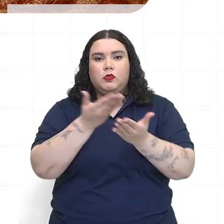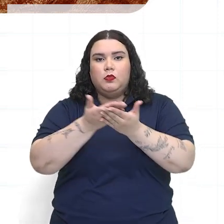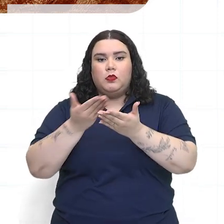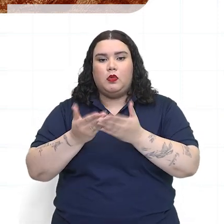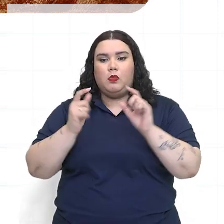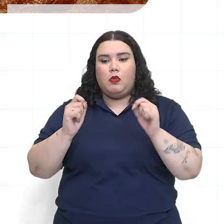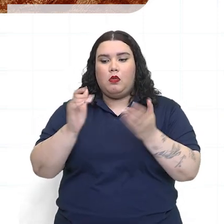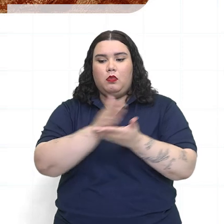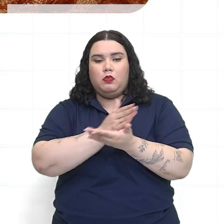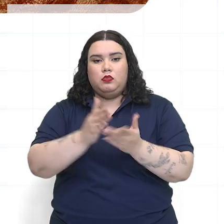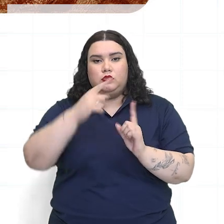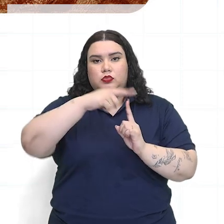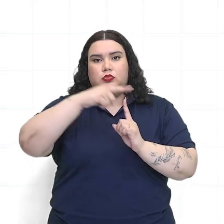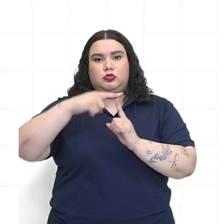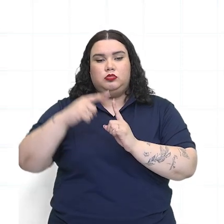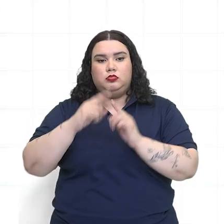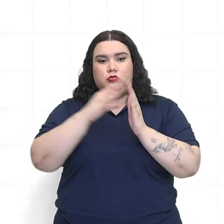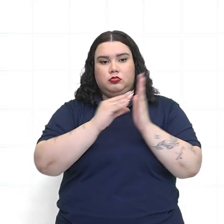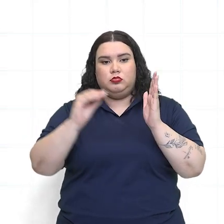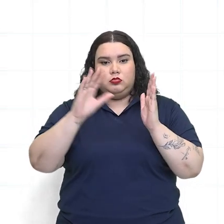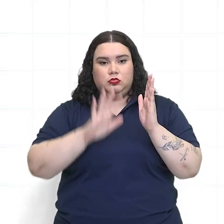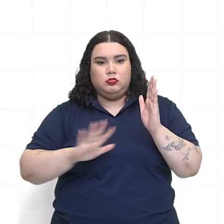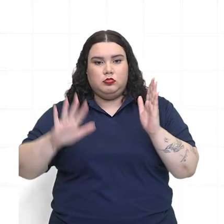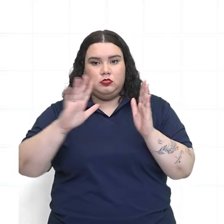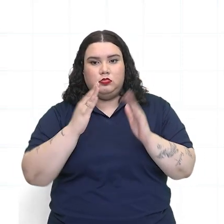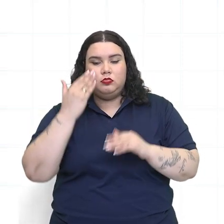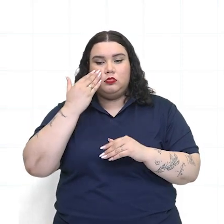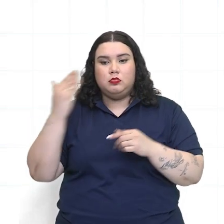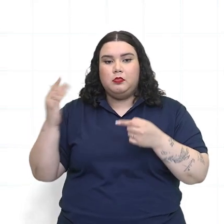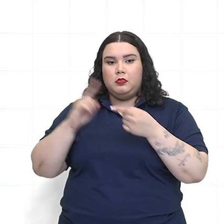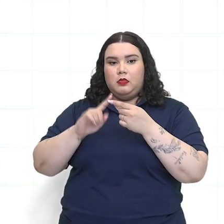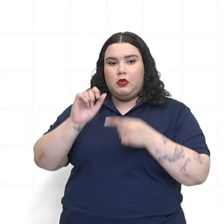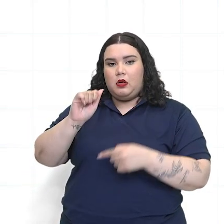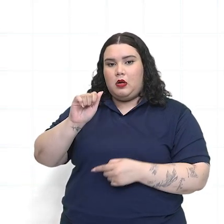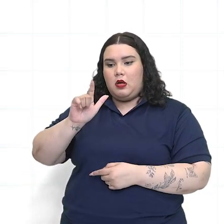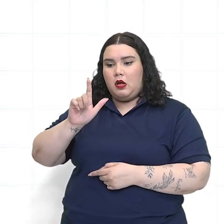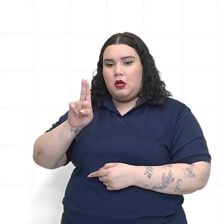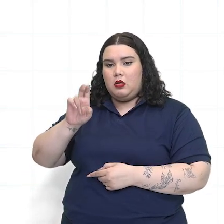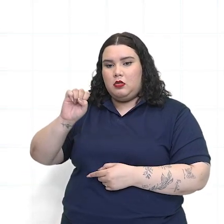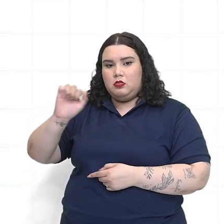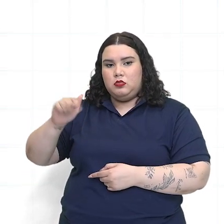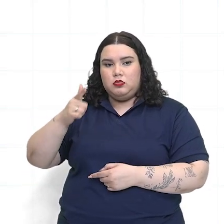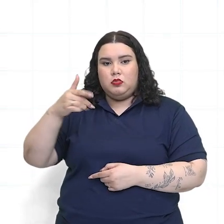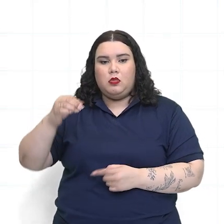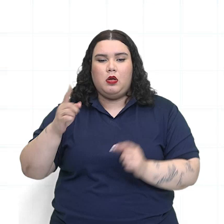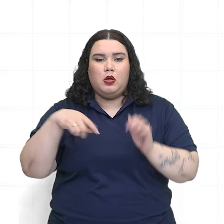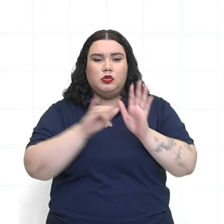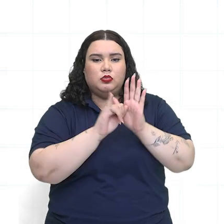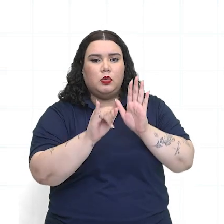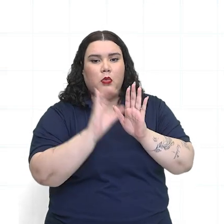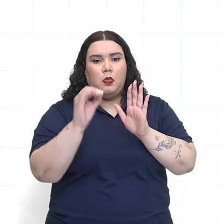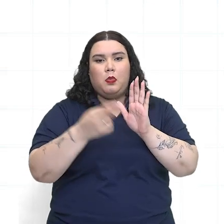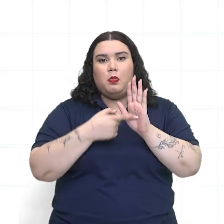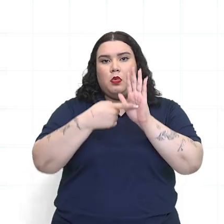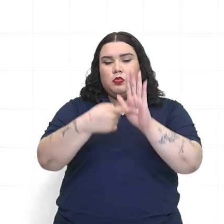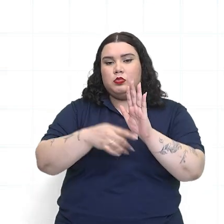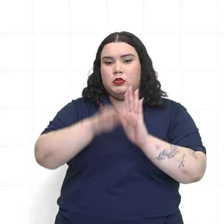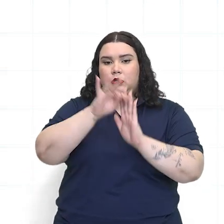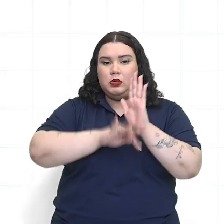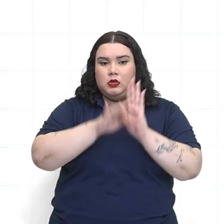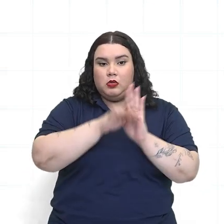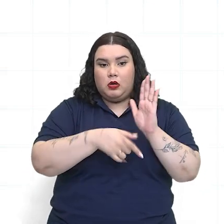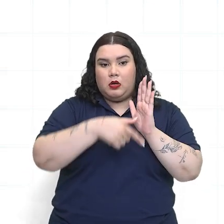de intertextualidade, que no caso, a alusão, que é um ato de indicar ou insinuar um texto